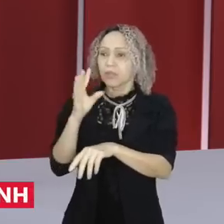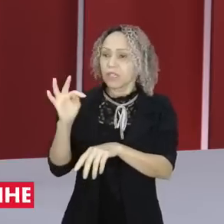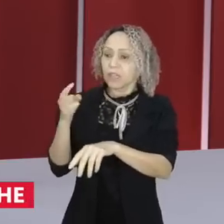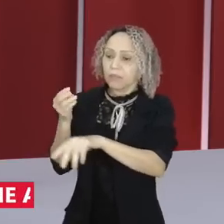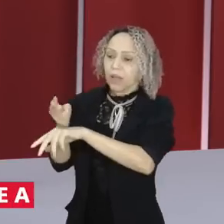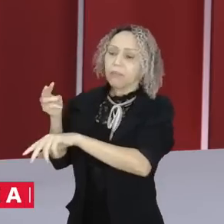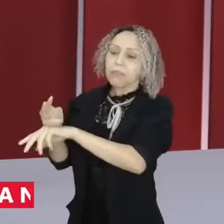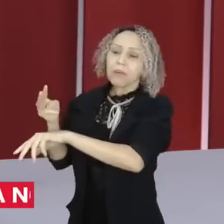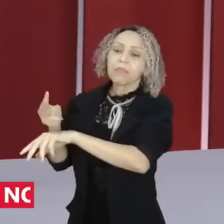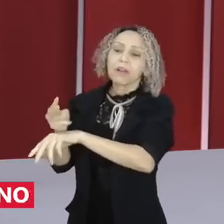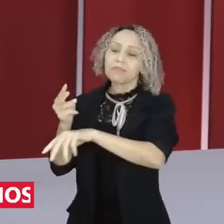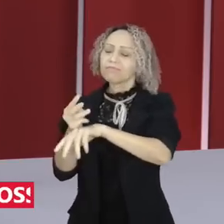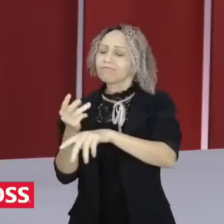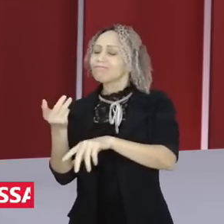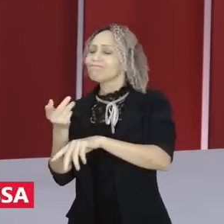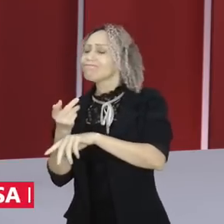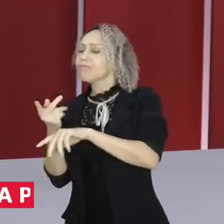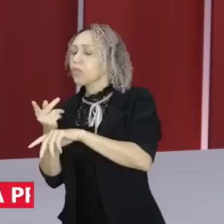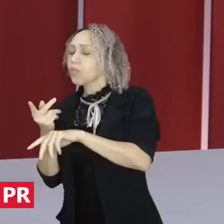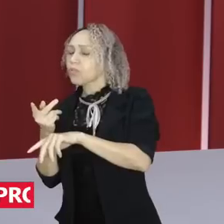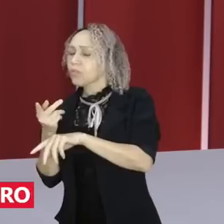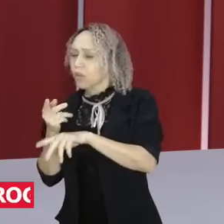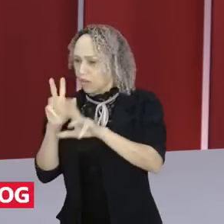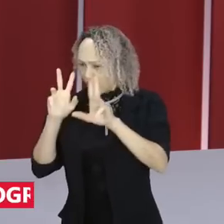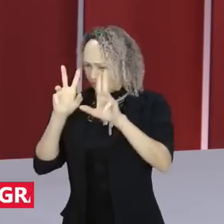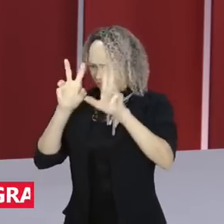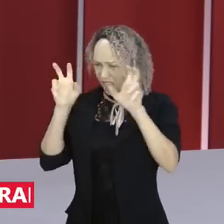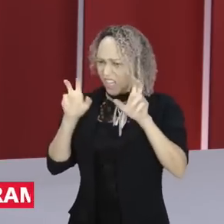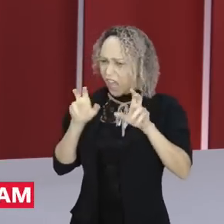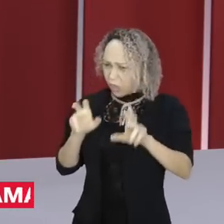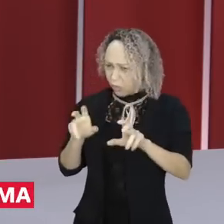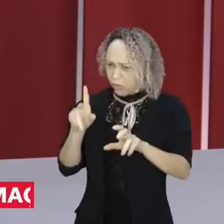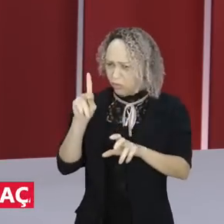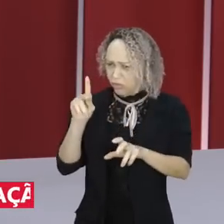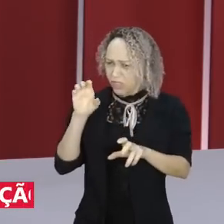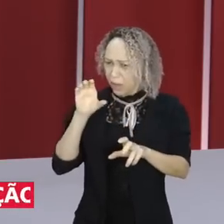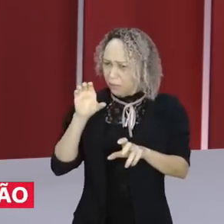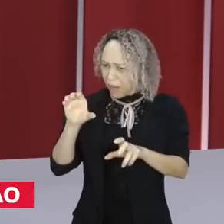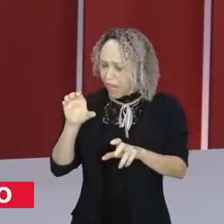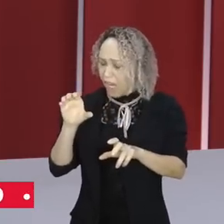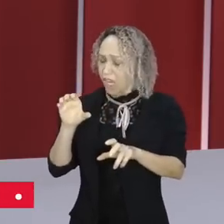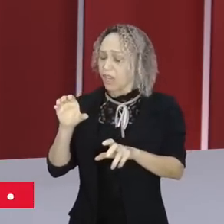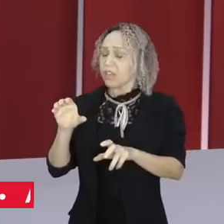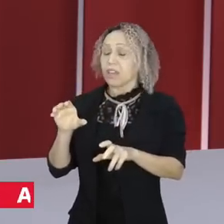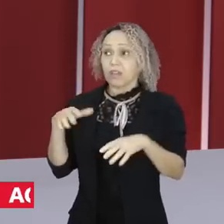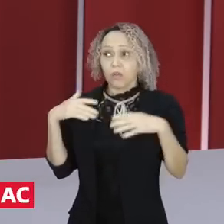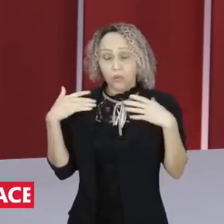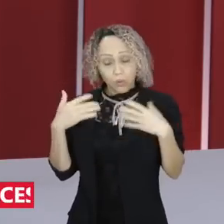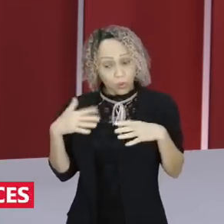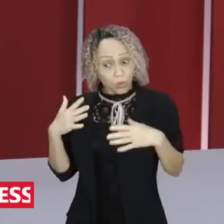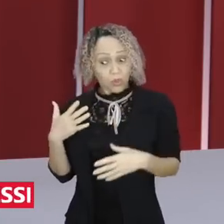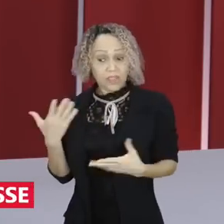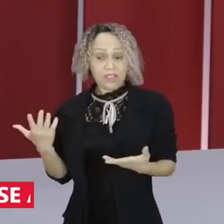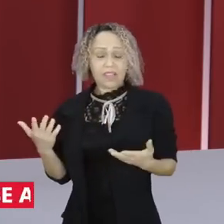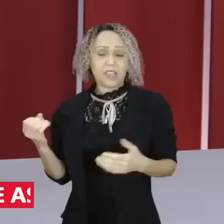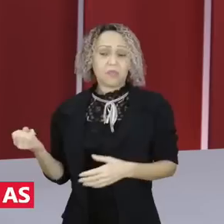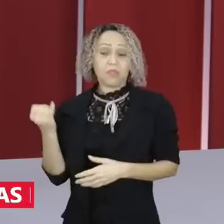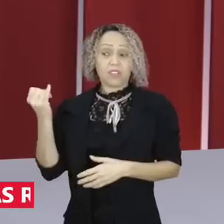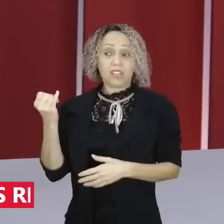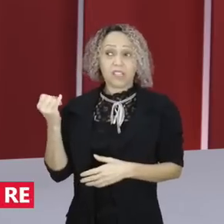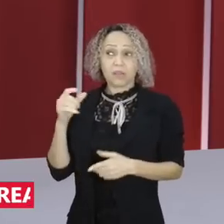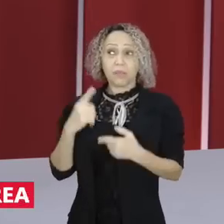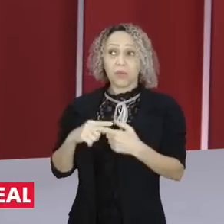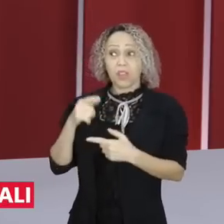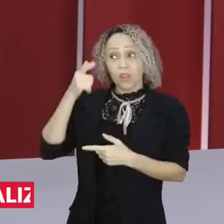vamos acompanhar, porque esse assunto tá quente, como ele falou, né? Entrou em madrugada e vai seguir hoje com muita intensidade